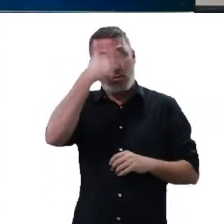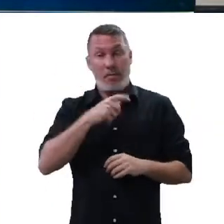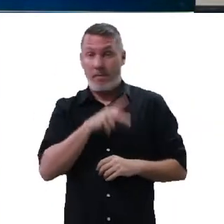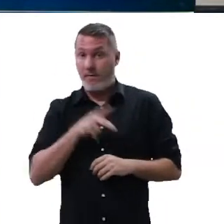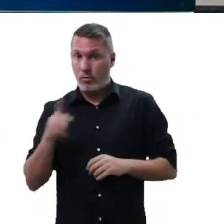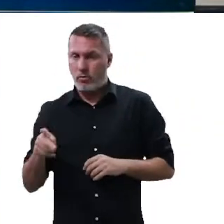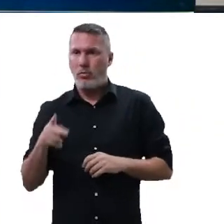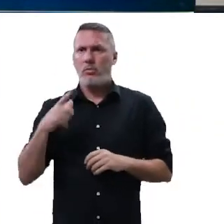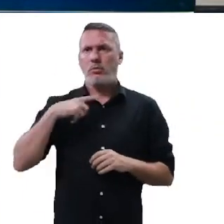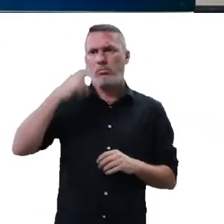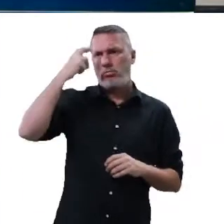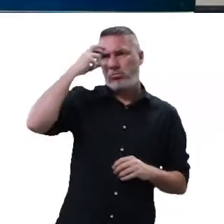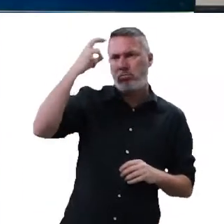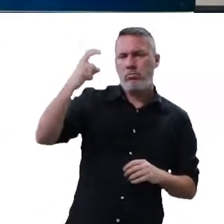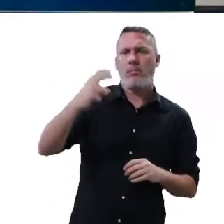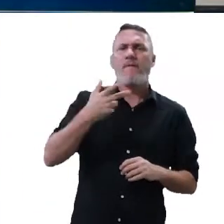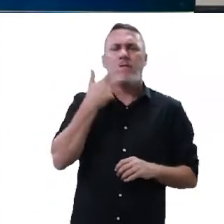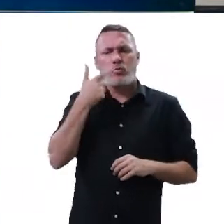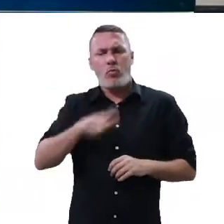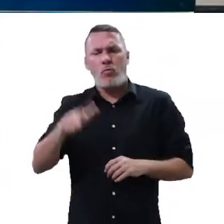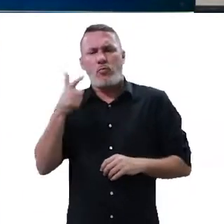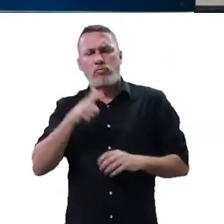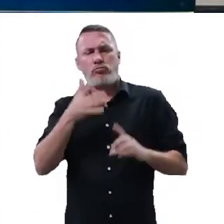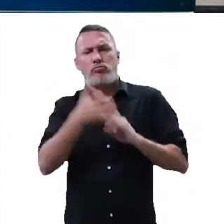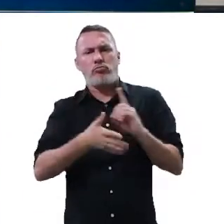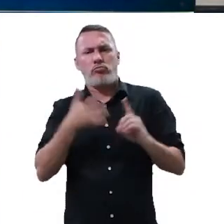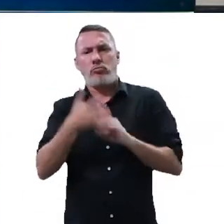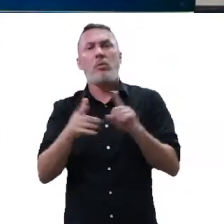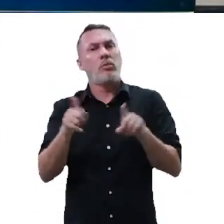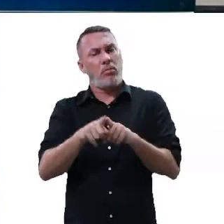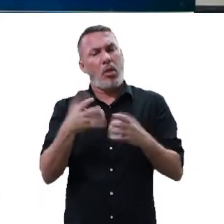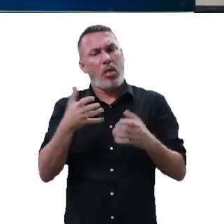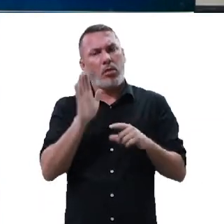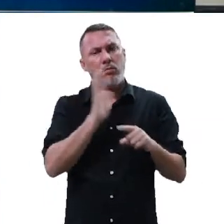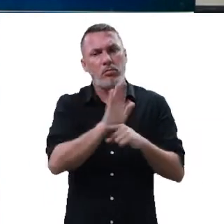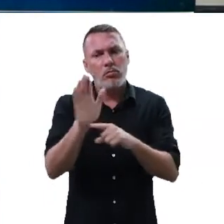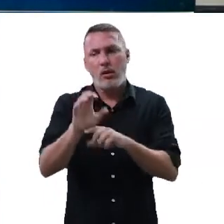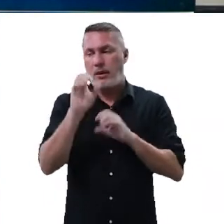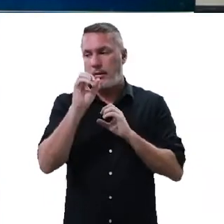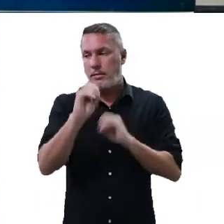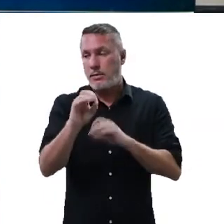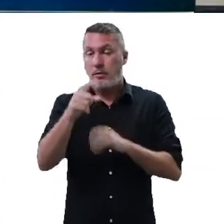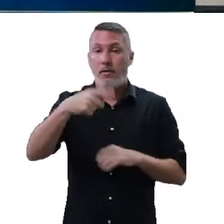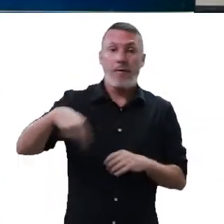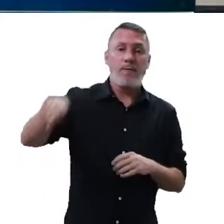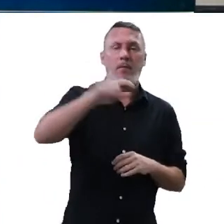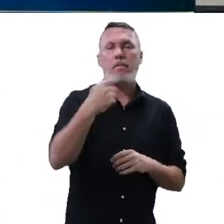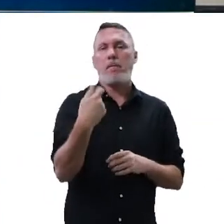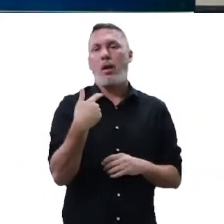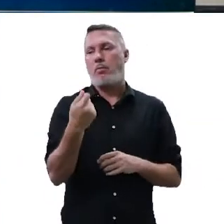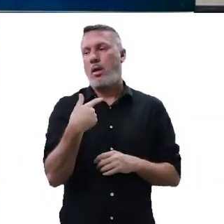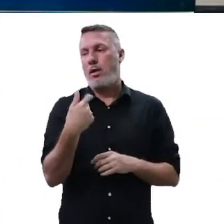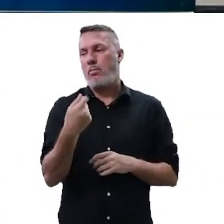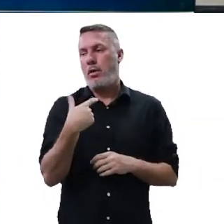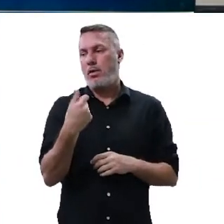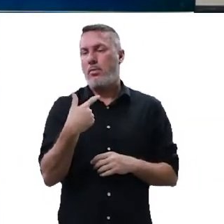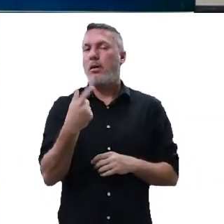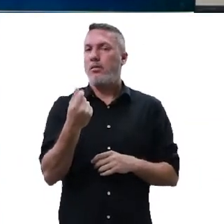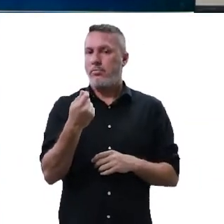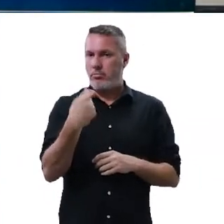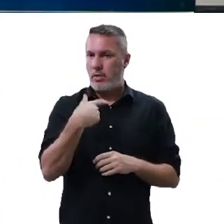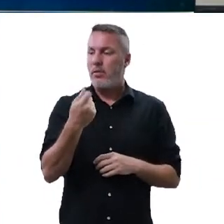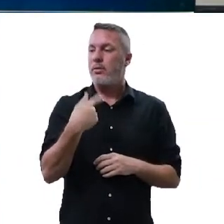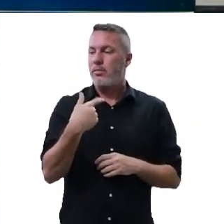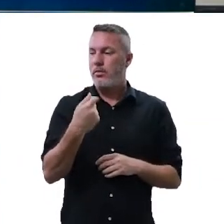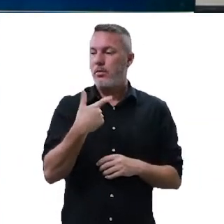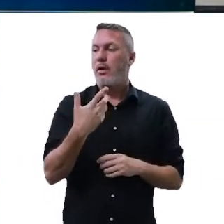eram professores, né, de sabedoria, de retórica e propunham ensinar desde que as pessoas pagassem. Então já